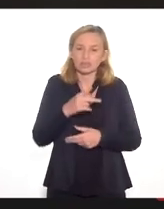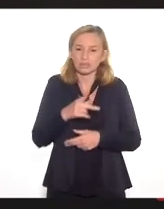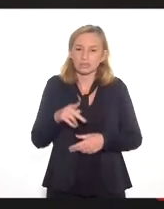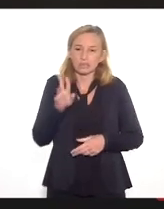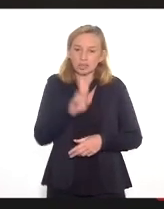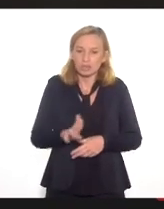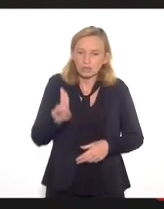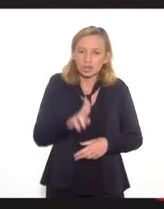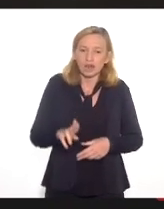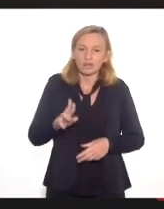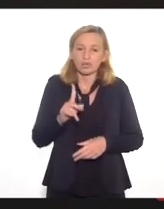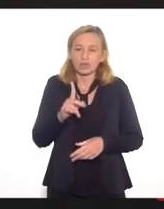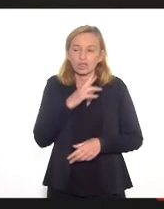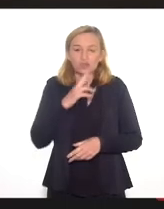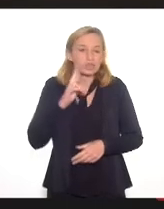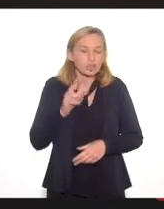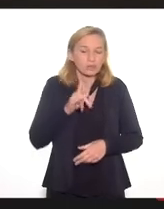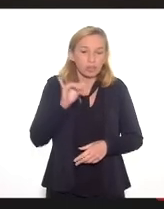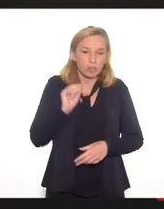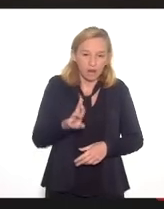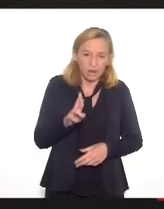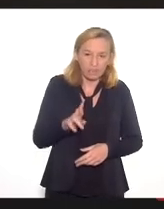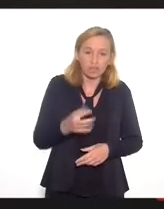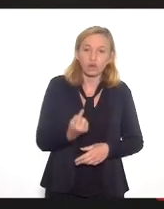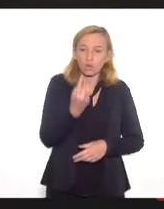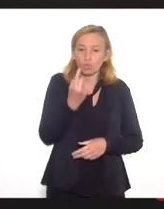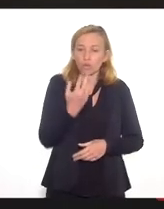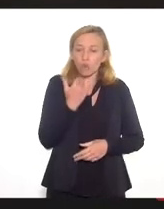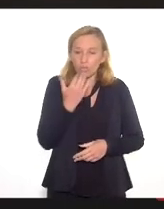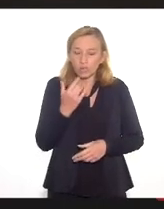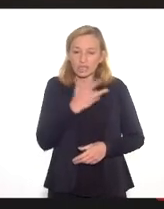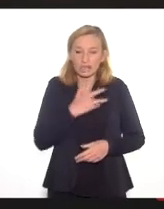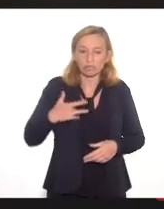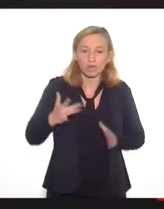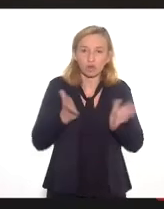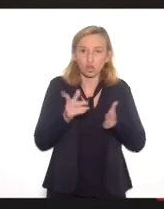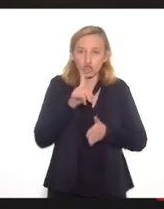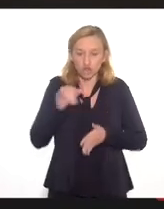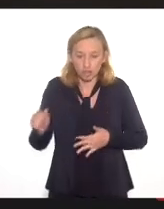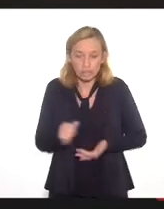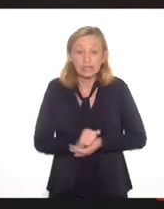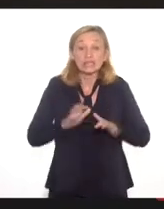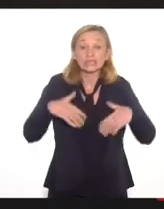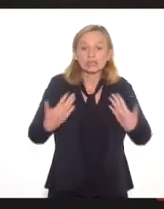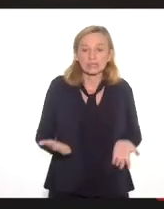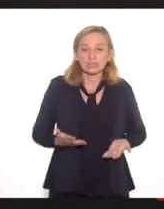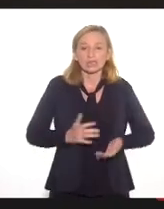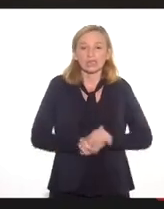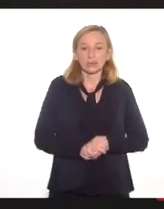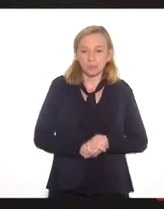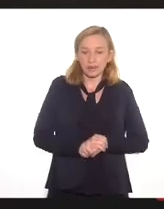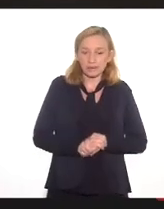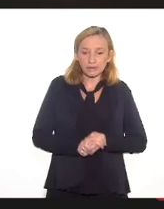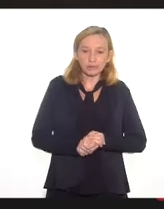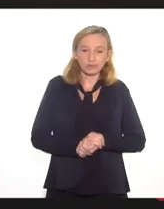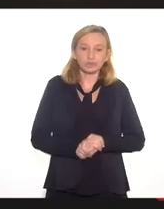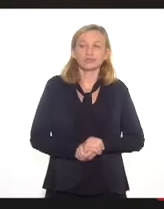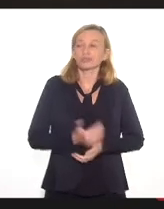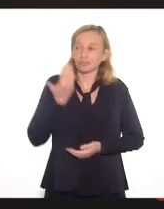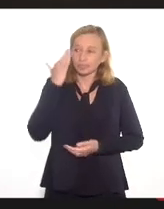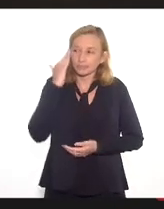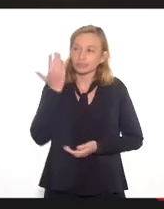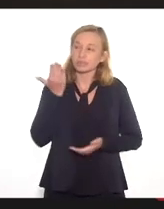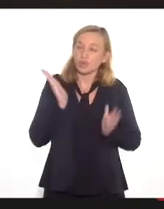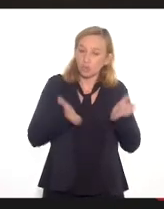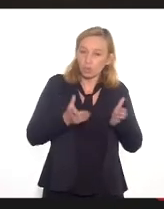utilizavam os restaurantes populares para ter uma refeição saudável pelo menos no dia então eu entendo hoje a